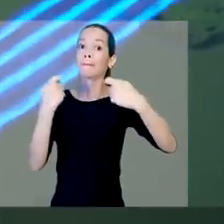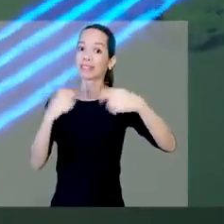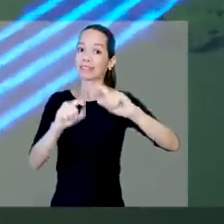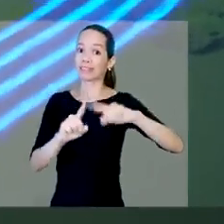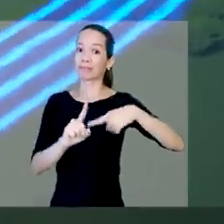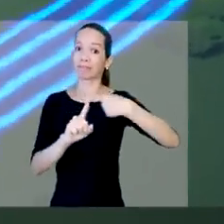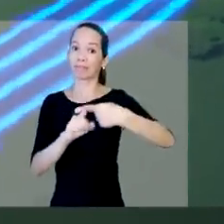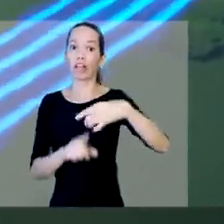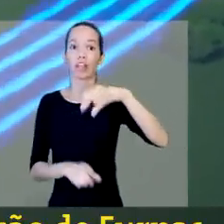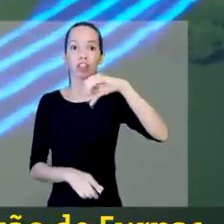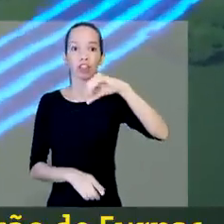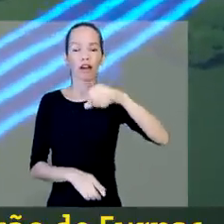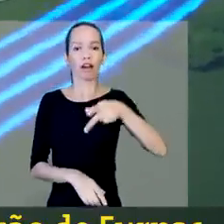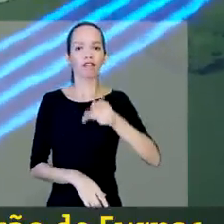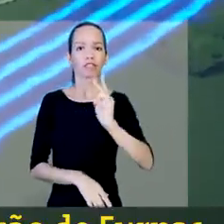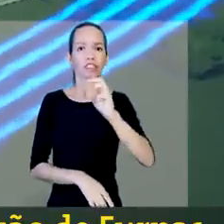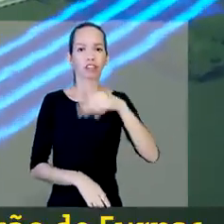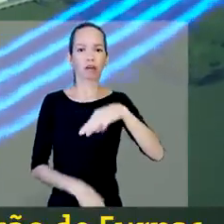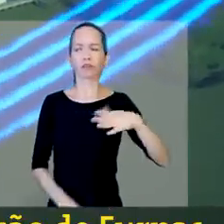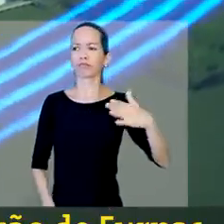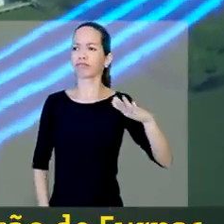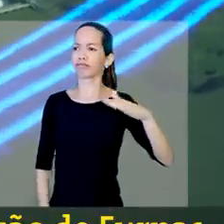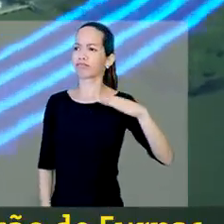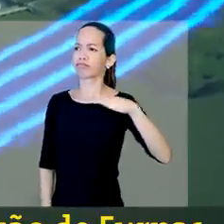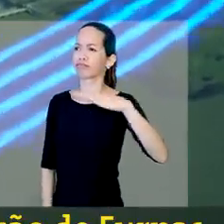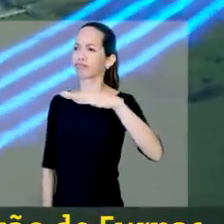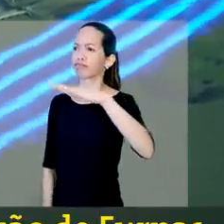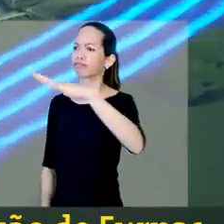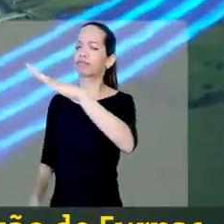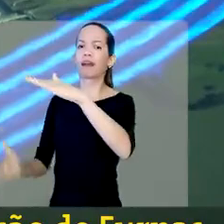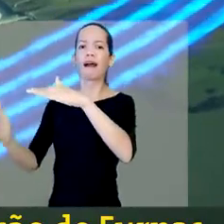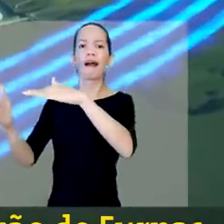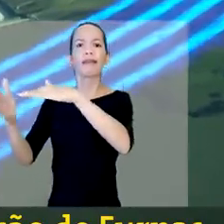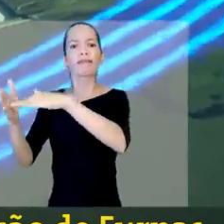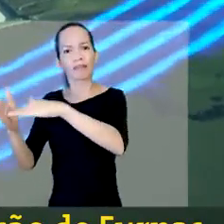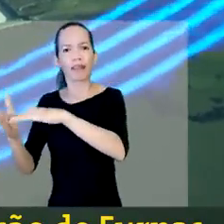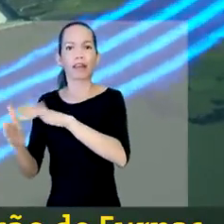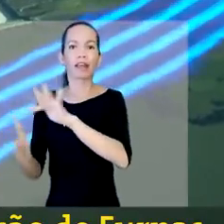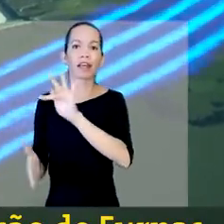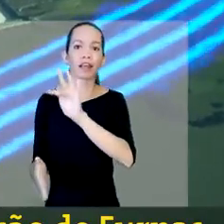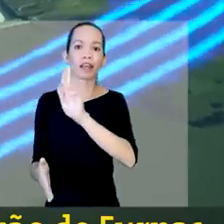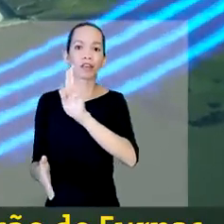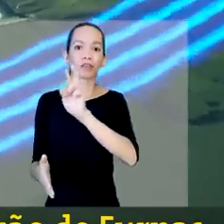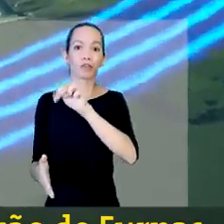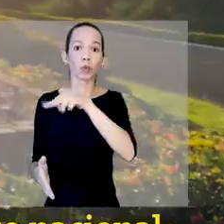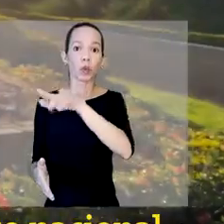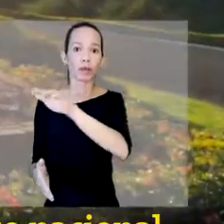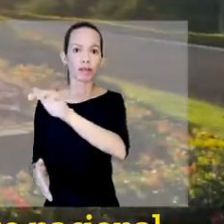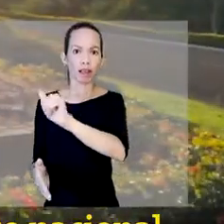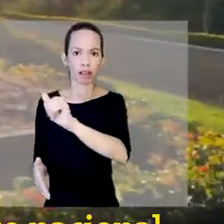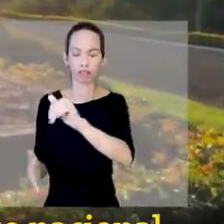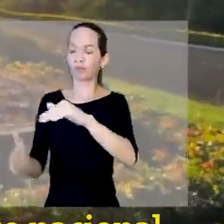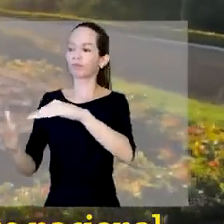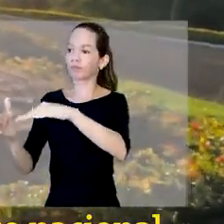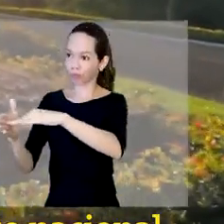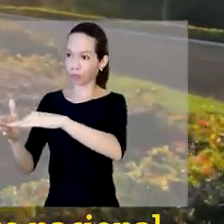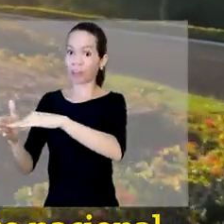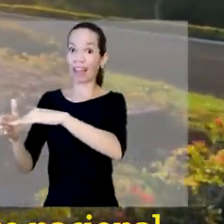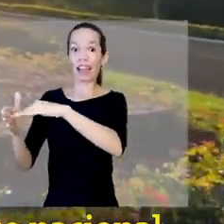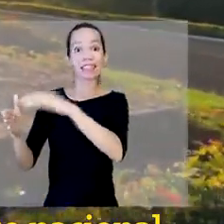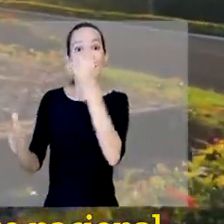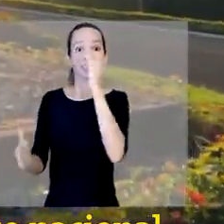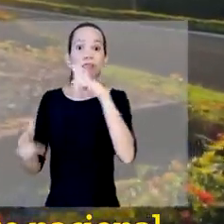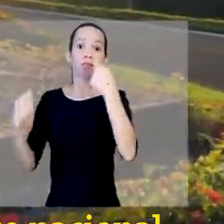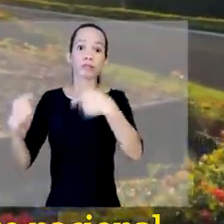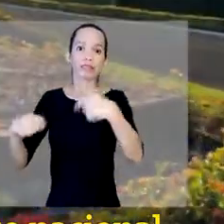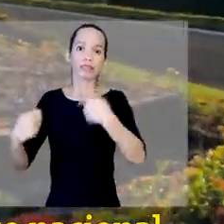parte da energia do Brasil precisa percorrer mais 9 km até a subestação de Furnas. Aqui a energia é